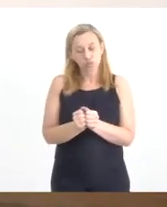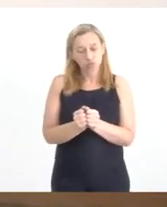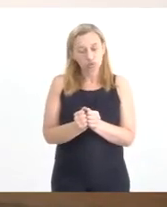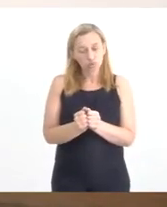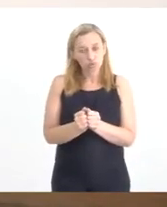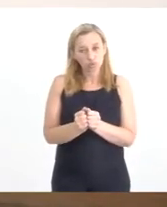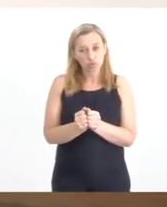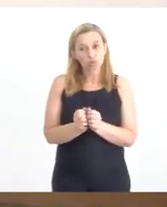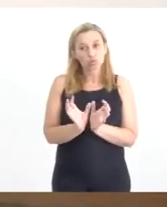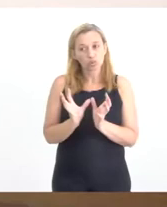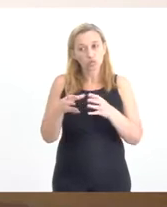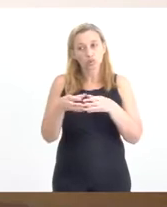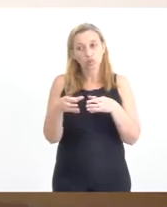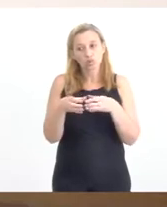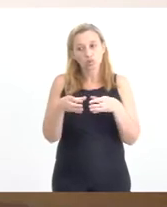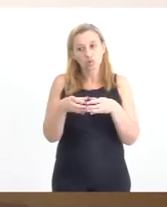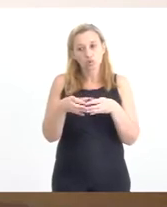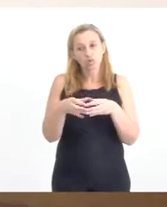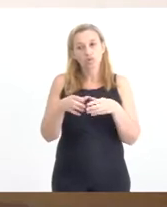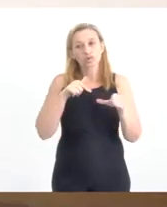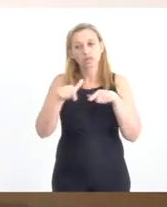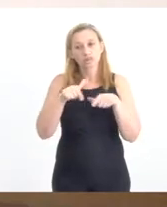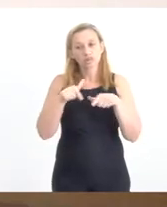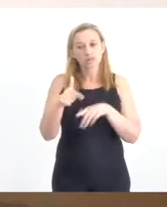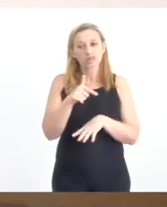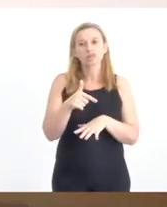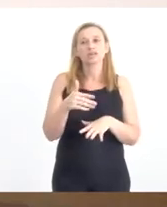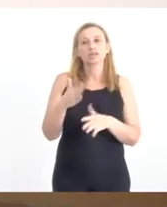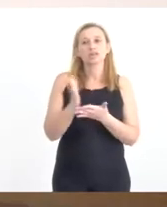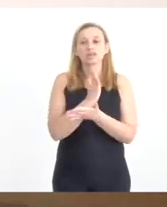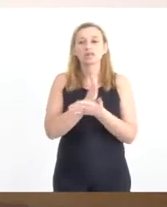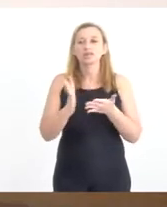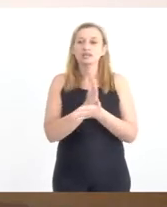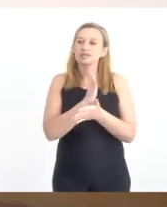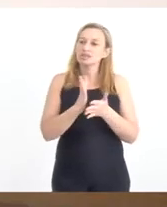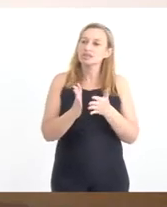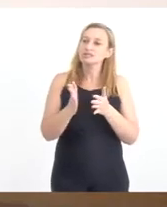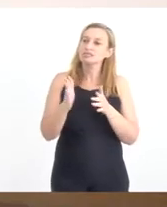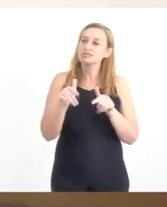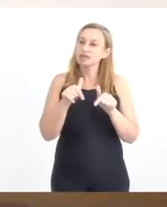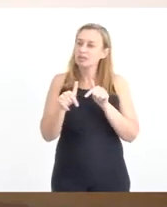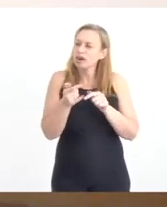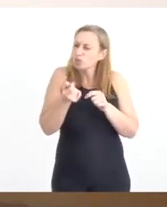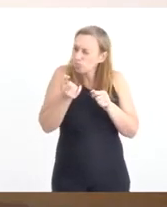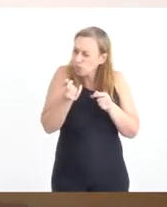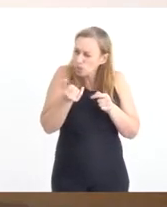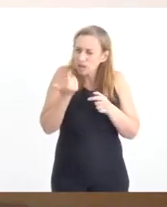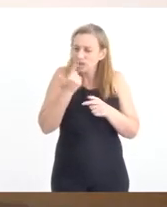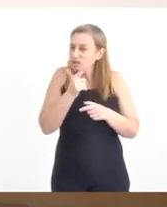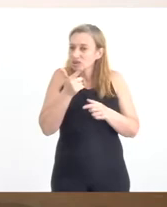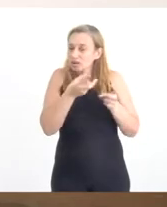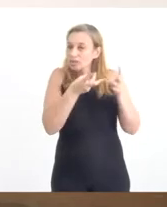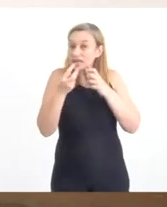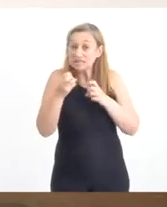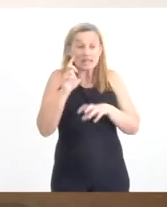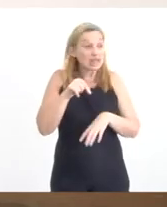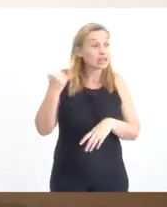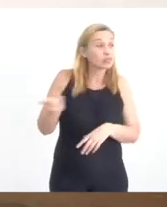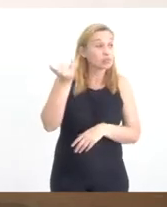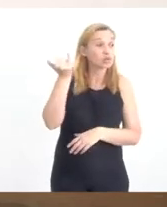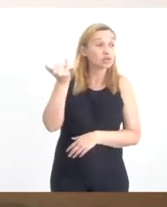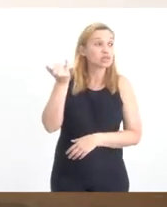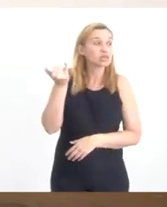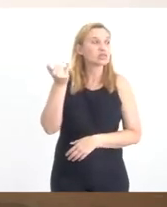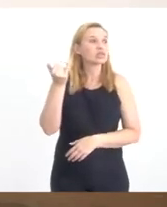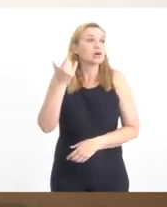só em conjunto só fazendo esse trabalho às vezes de formiguinha e nem percebe que é tão importante